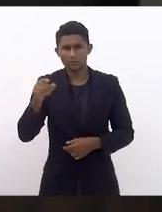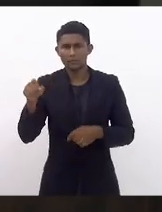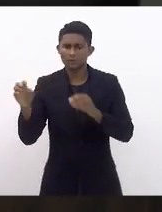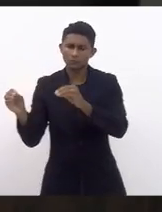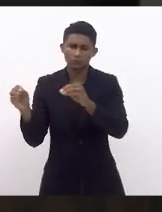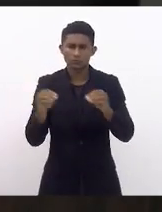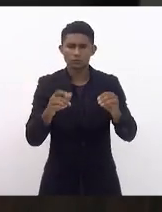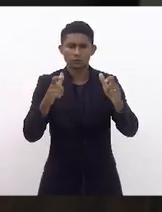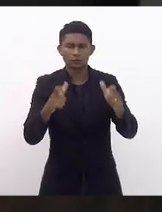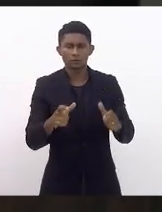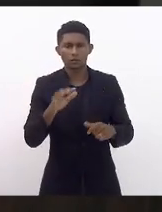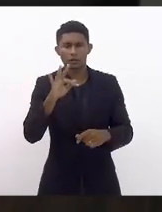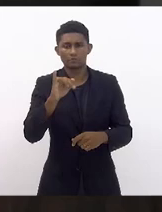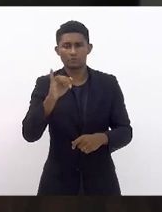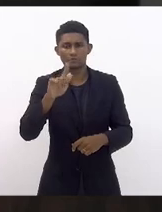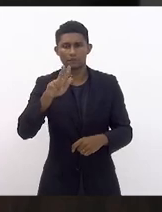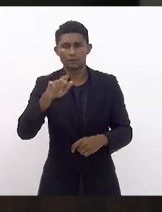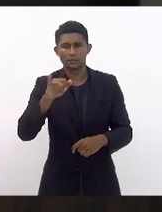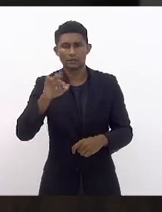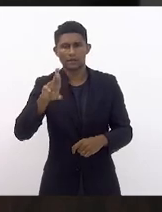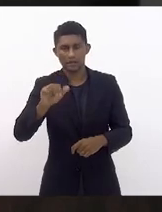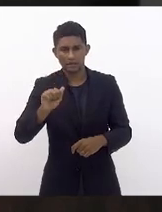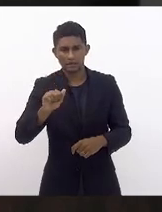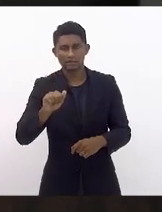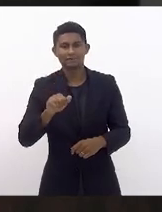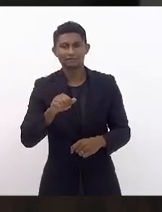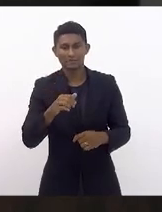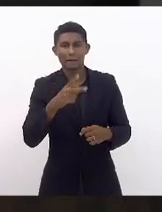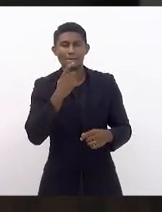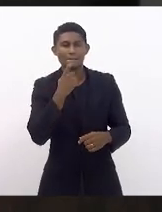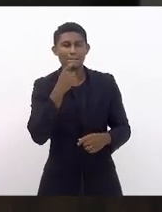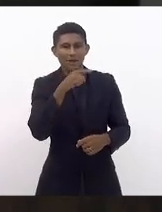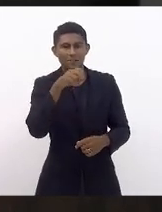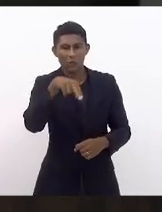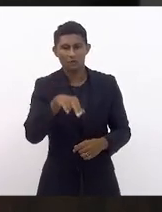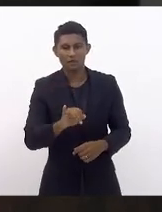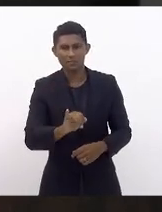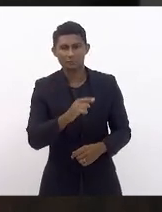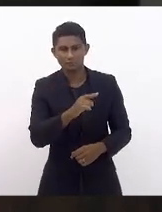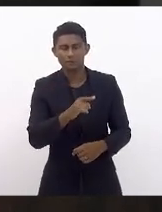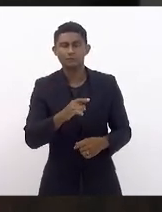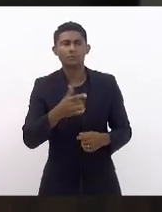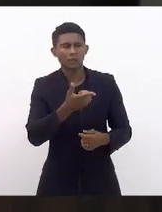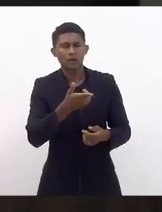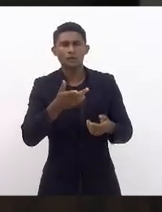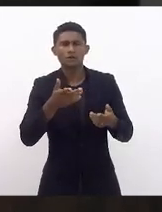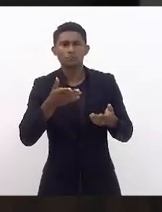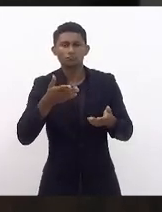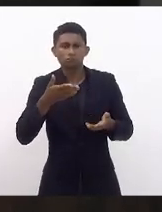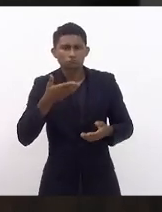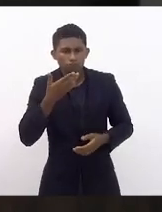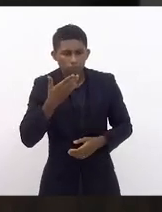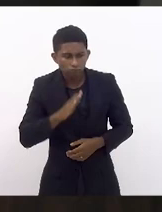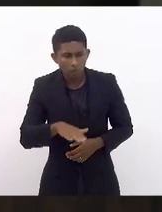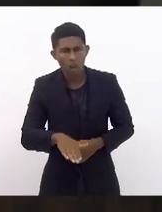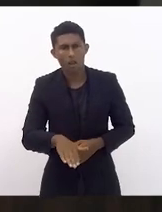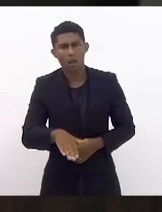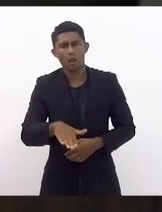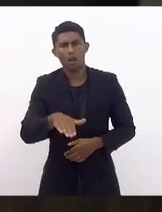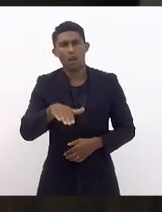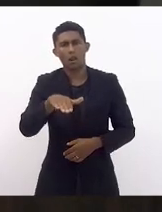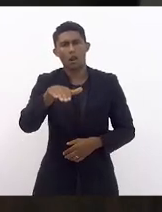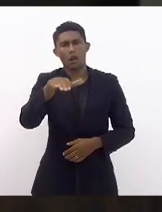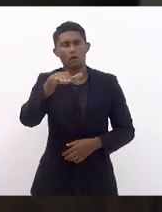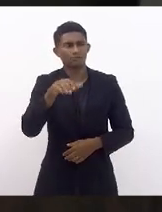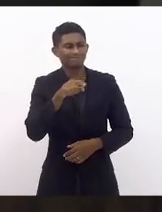Figueira, perto de Vila de Cava, no município de Nova Iguaçu, onde ele foi criado. Com poucos